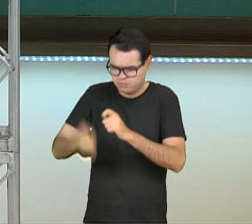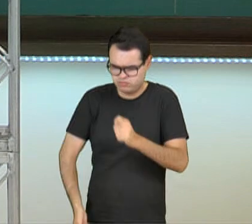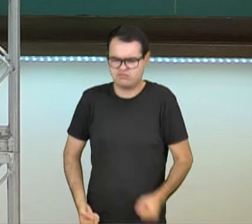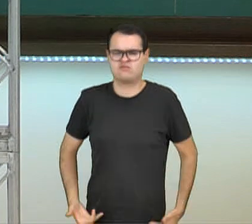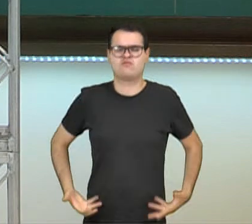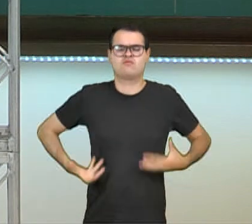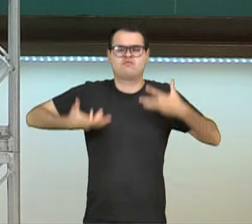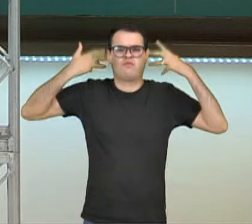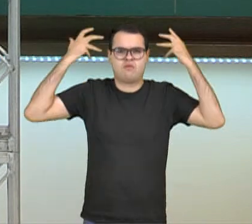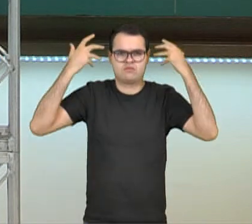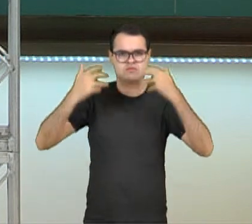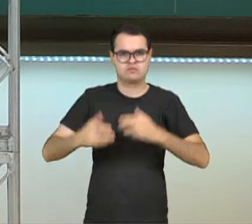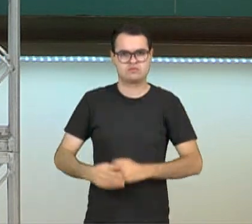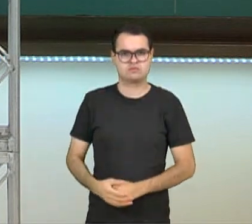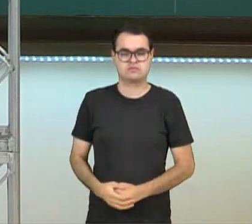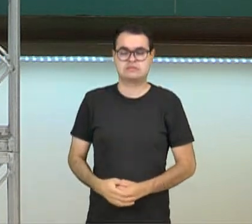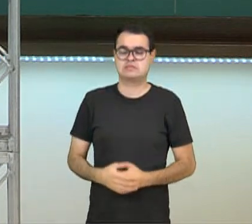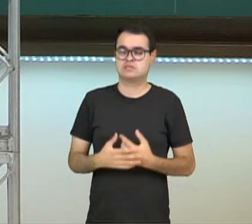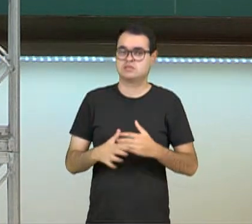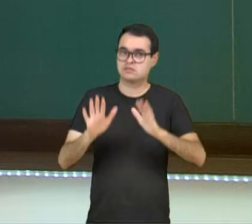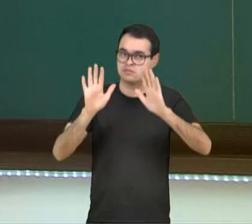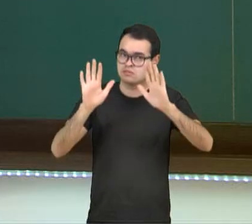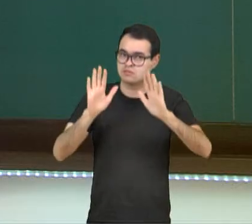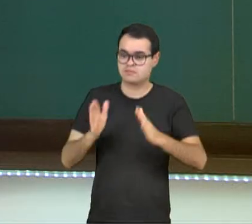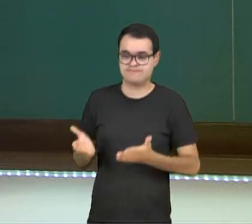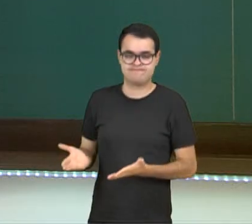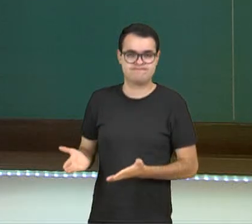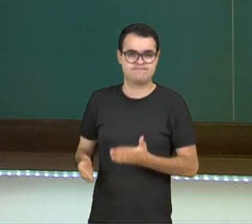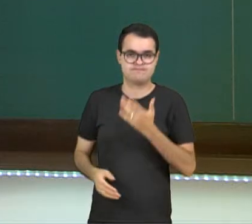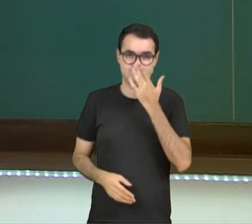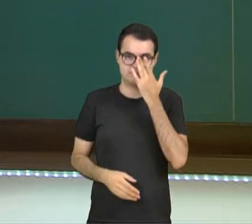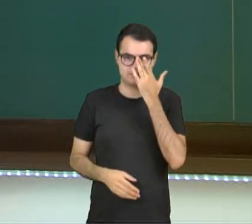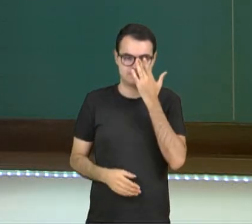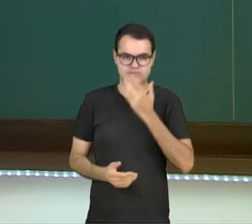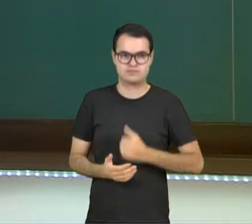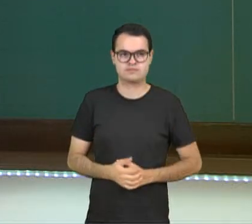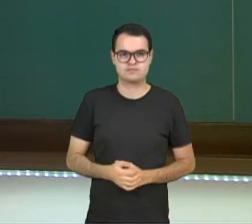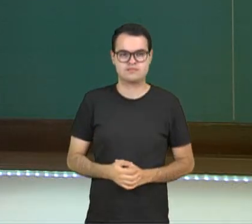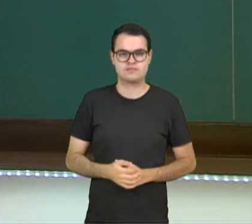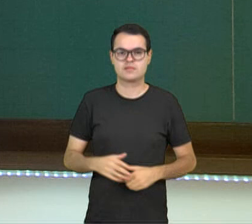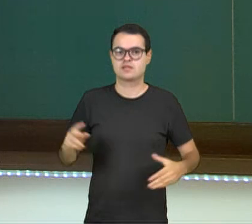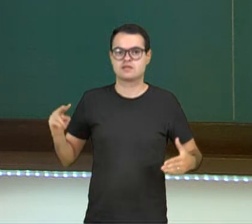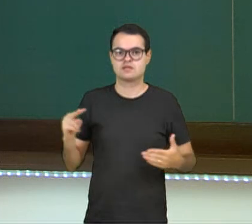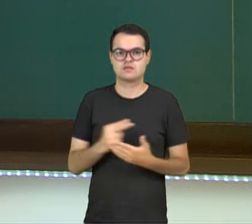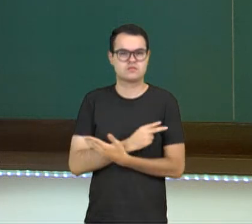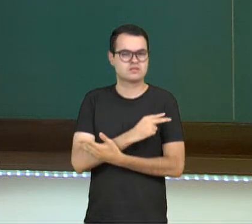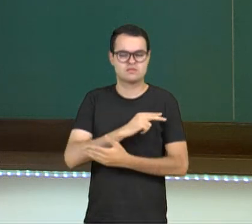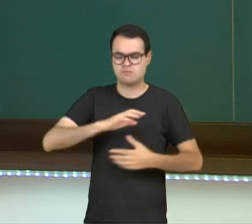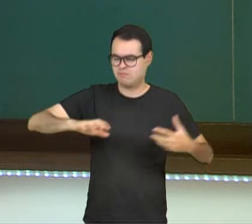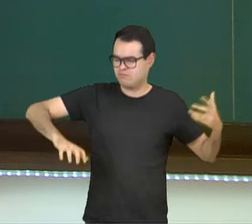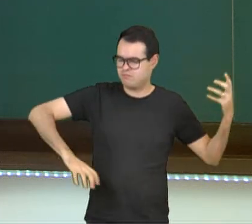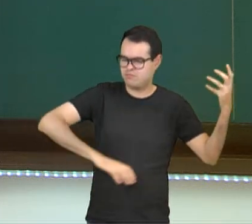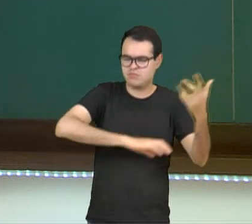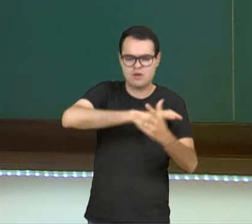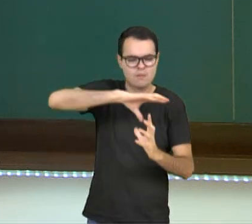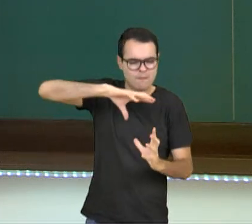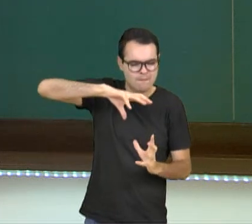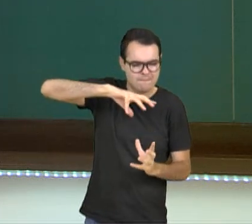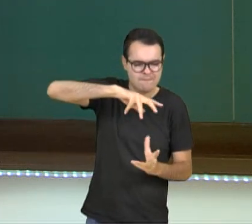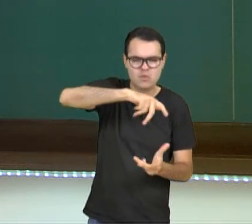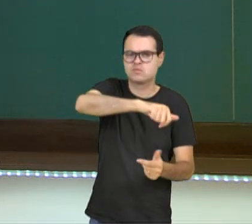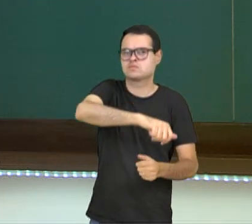ninguém, ateou fogo no seu próprio corpo. E aí, então, revoltas pelo mundo